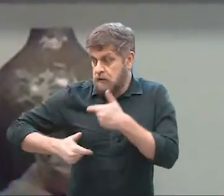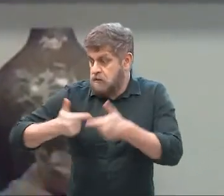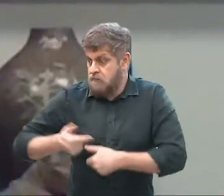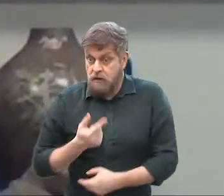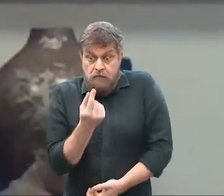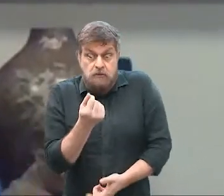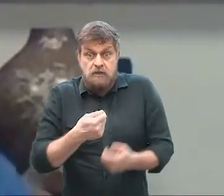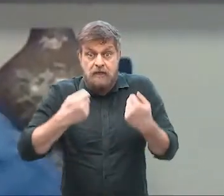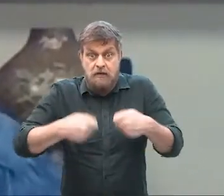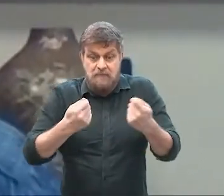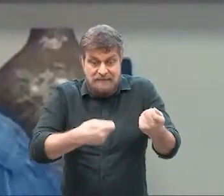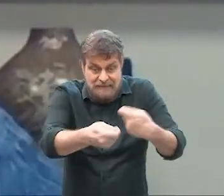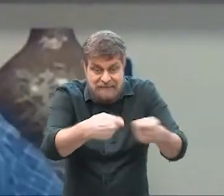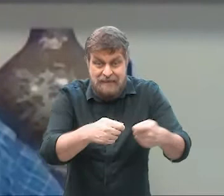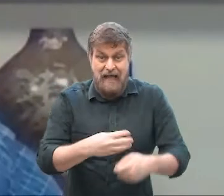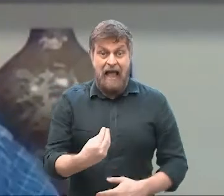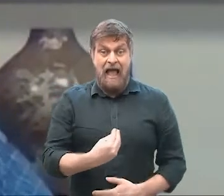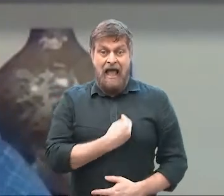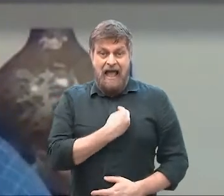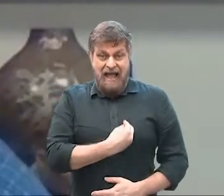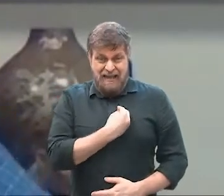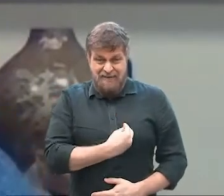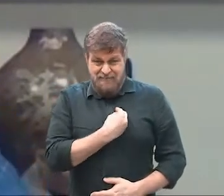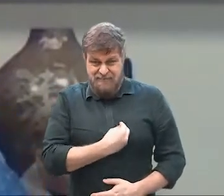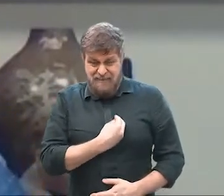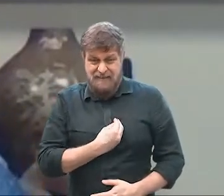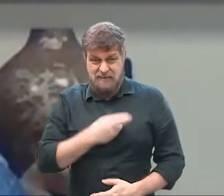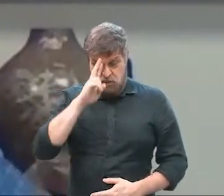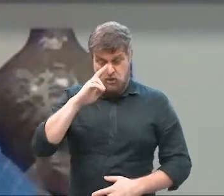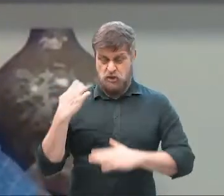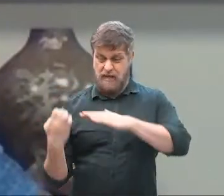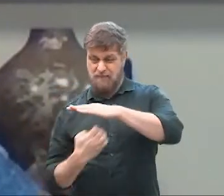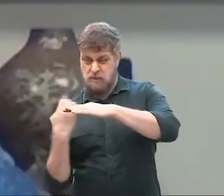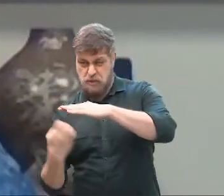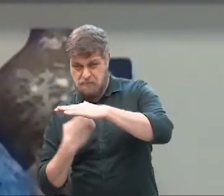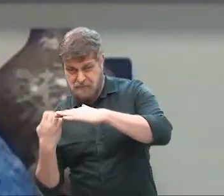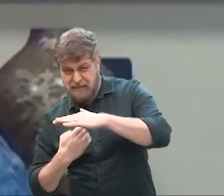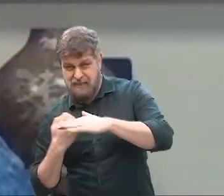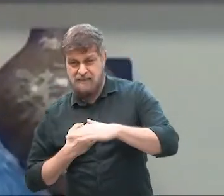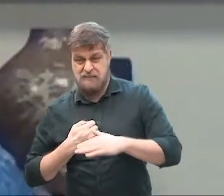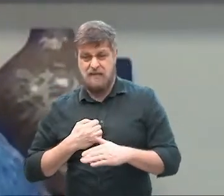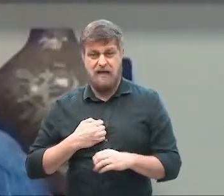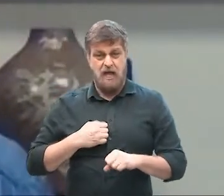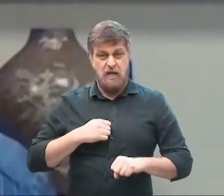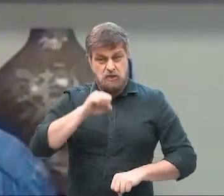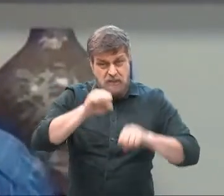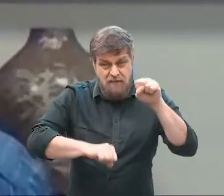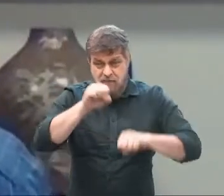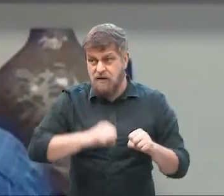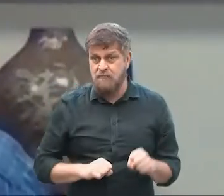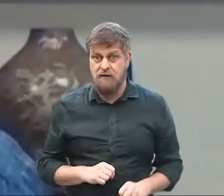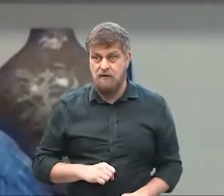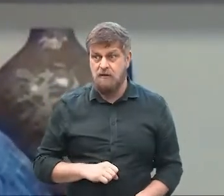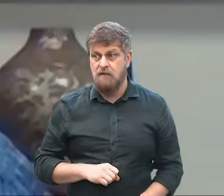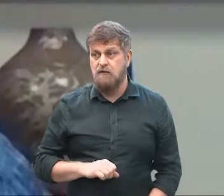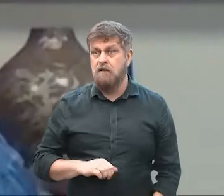Ou seja, a vida de vários empresários, de várias pequenas empresas, virou de perna para o